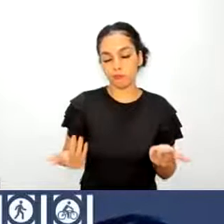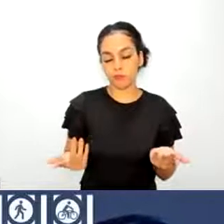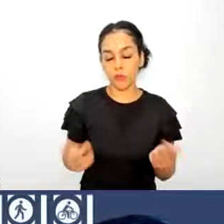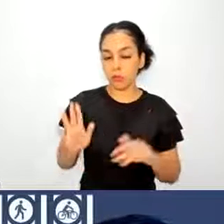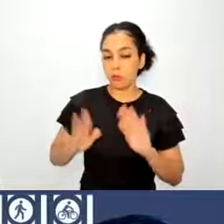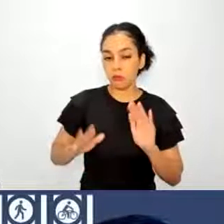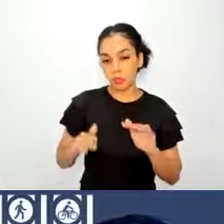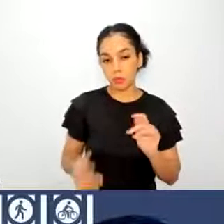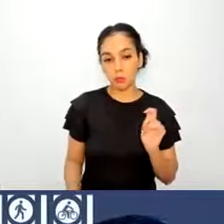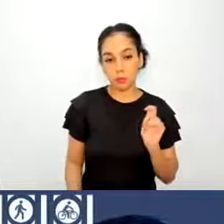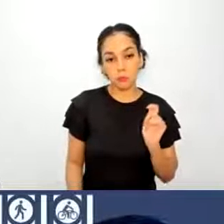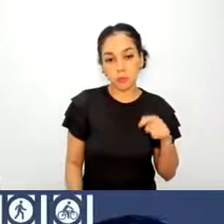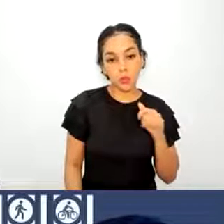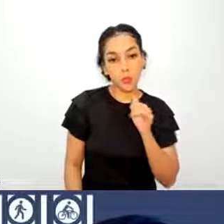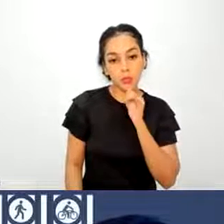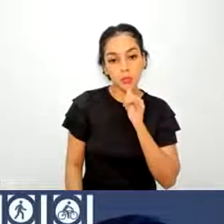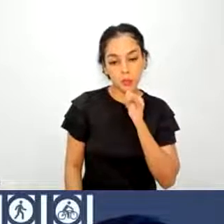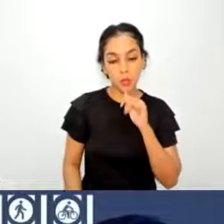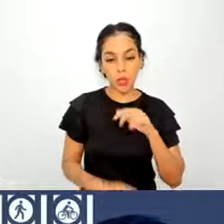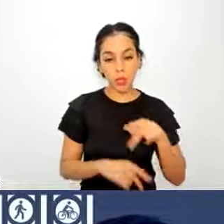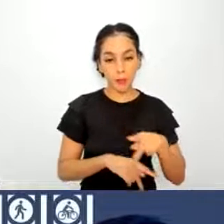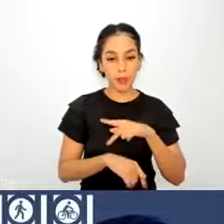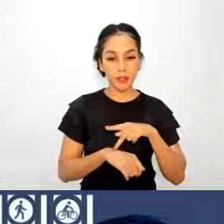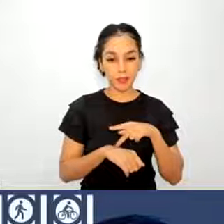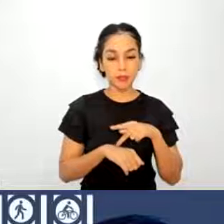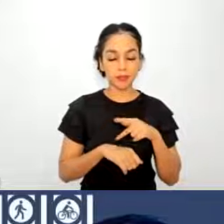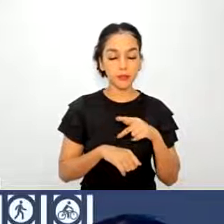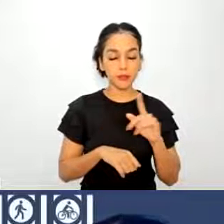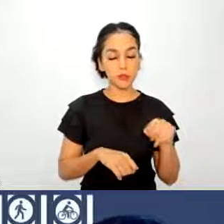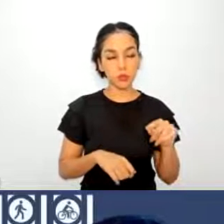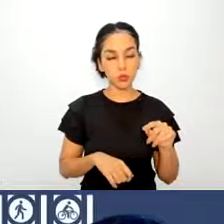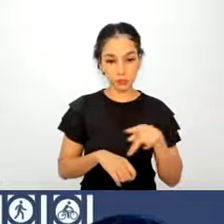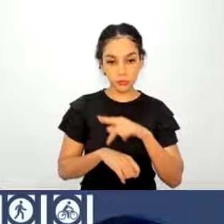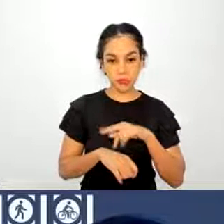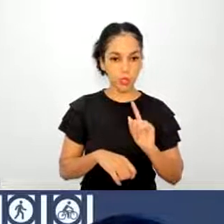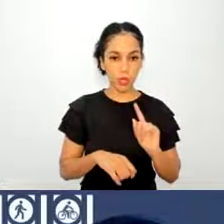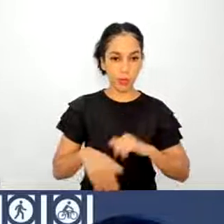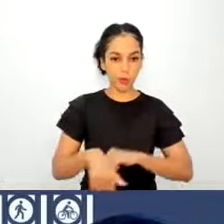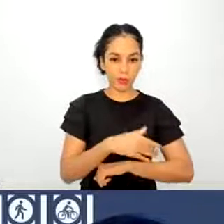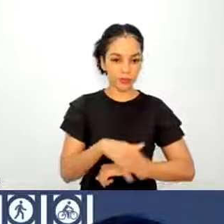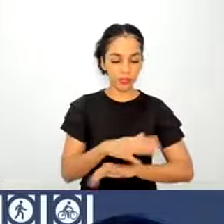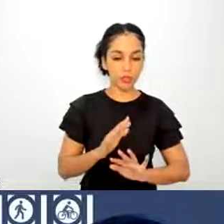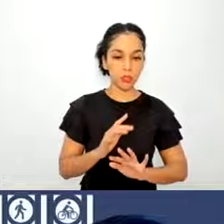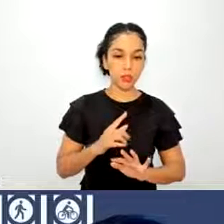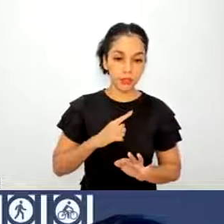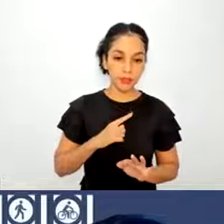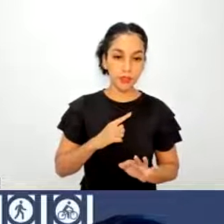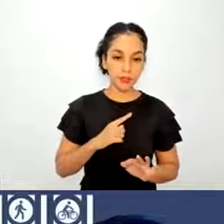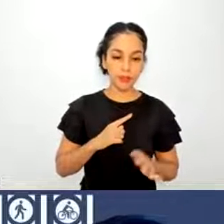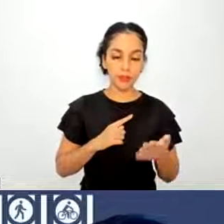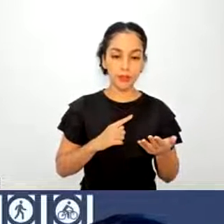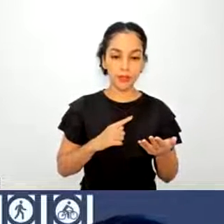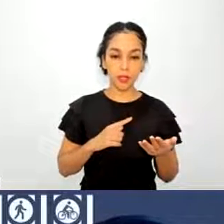dar como exemplo só a Praça de Bolsillo mesmo, que por ser uma praça, não ser uma via, tenha introduzido